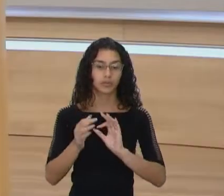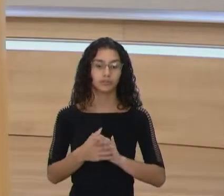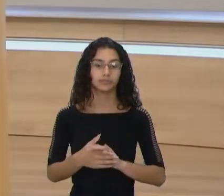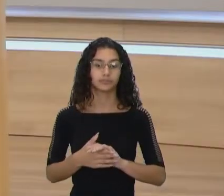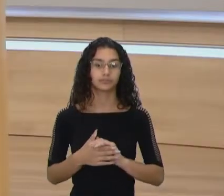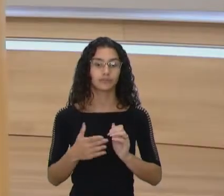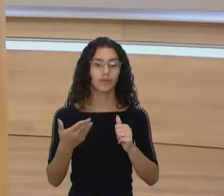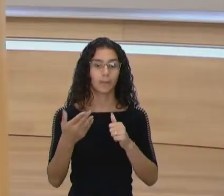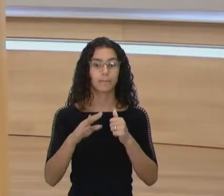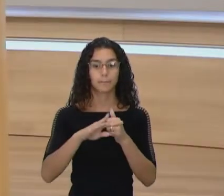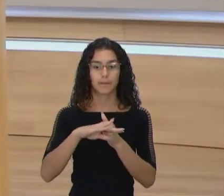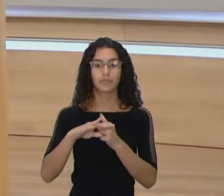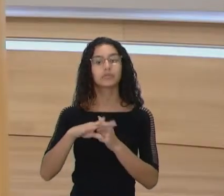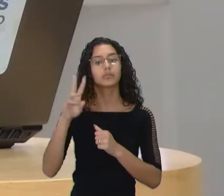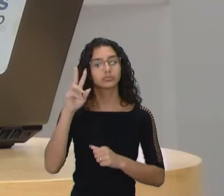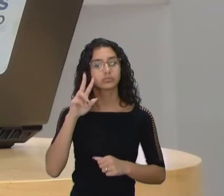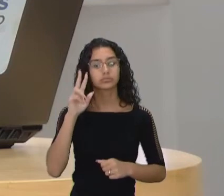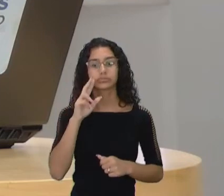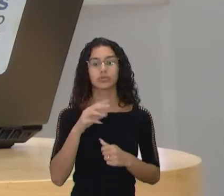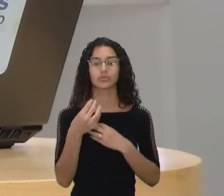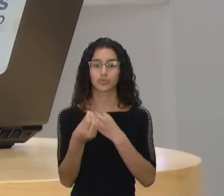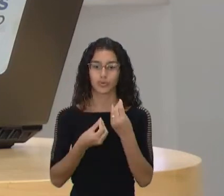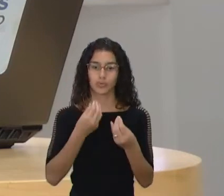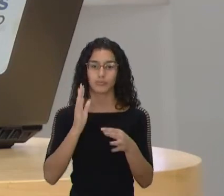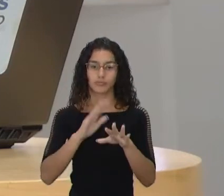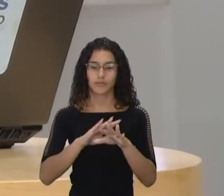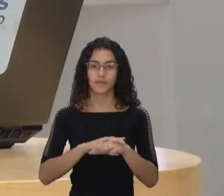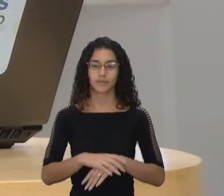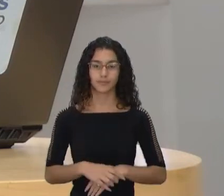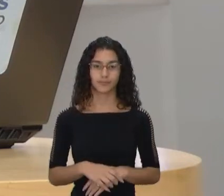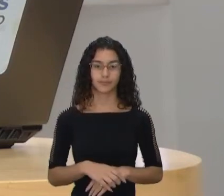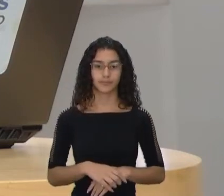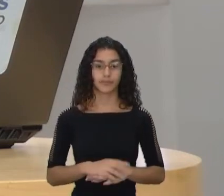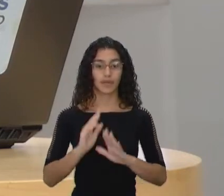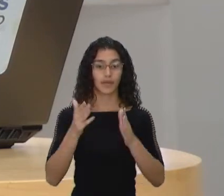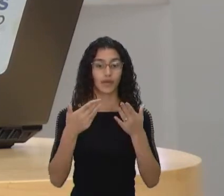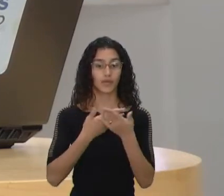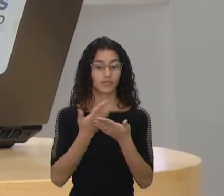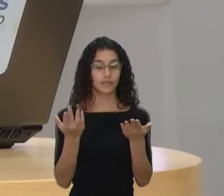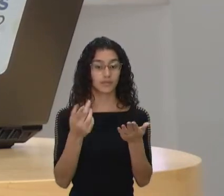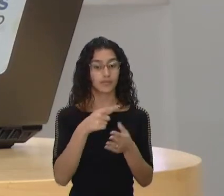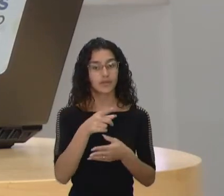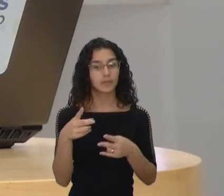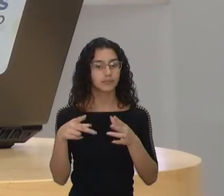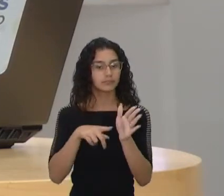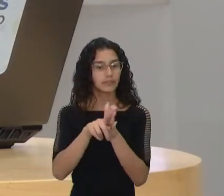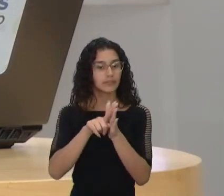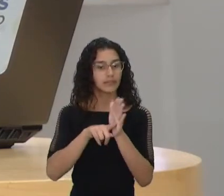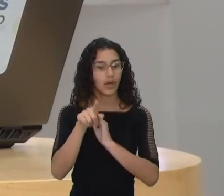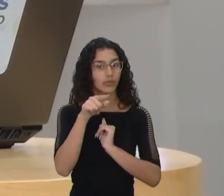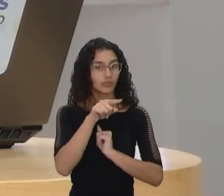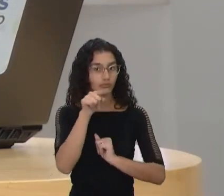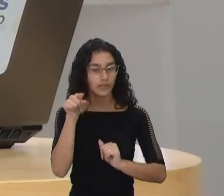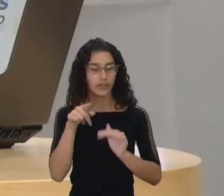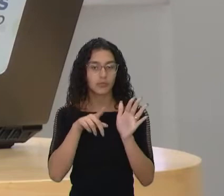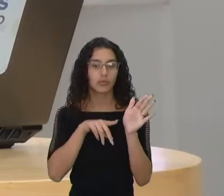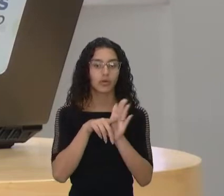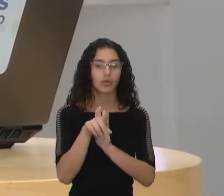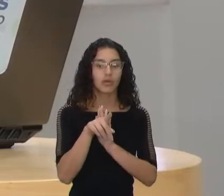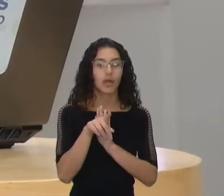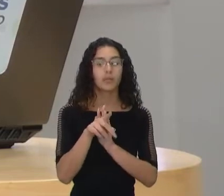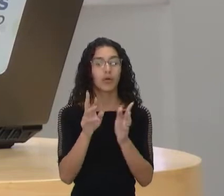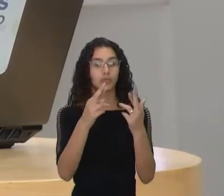média só para ter uma noção. Só para vocês terem uma noção de como. O Agora é com vocês é para vocês pesquisarem o de vocês. Perguntar aí